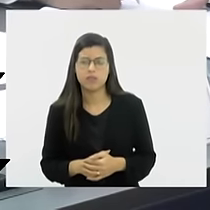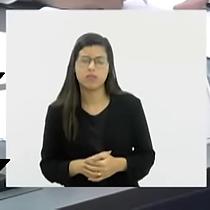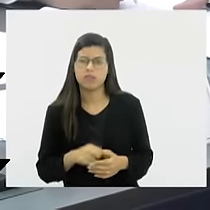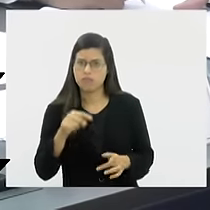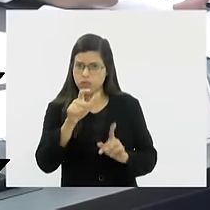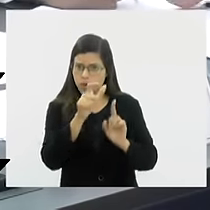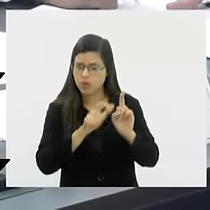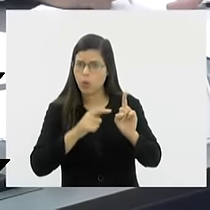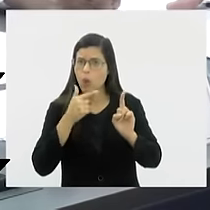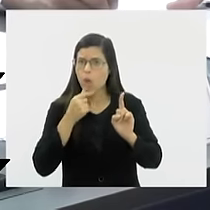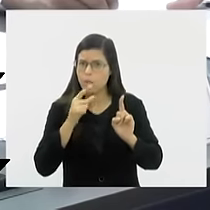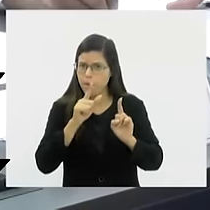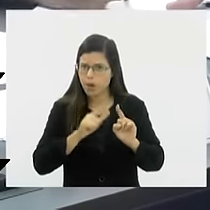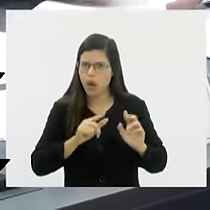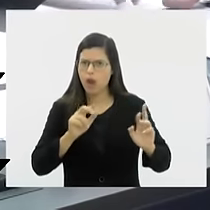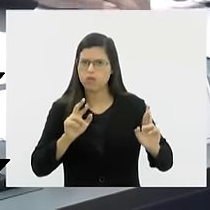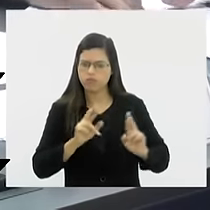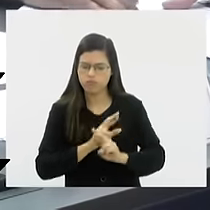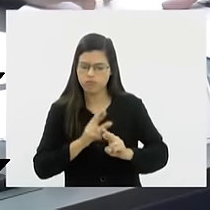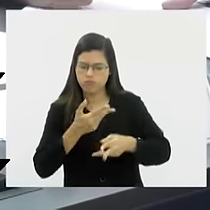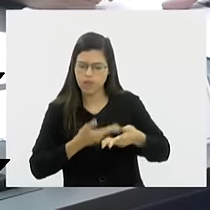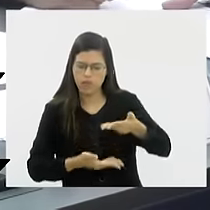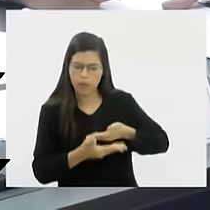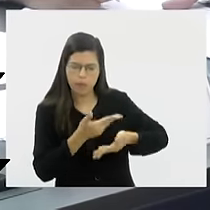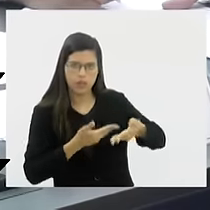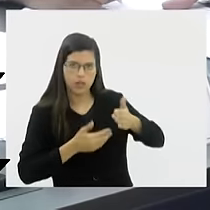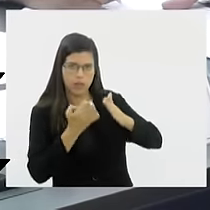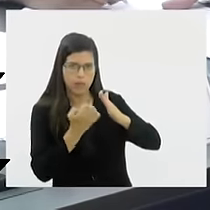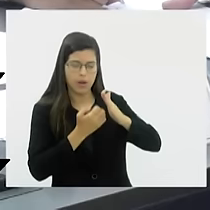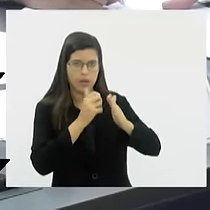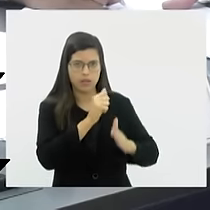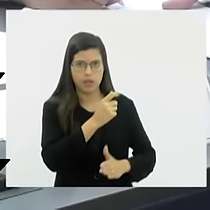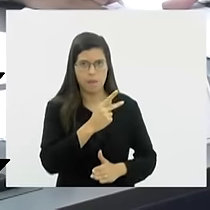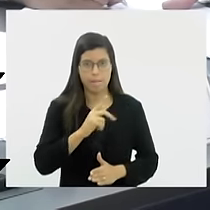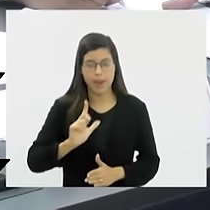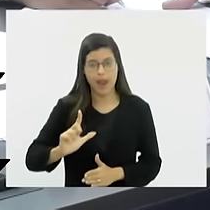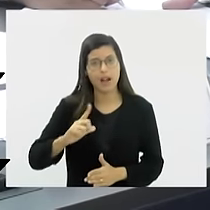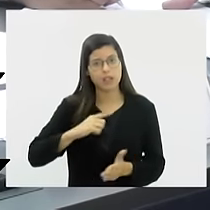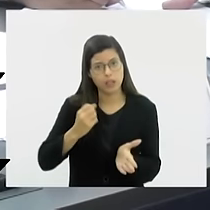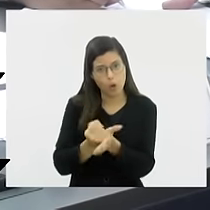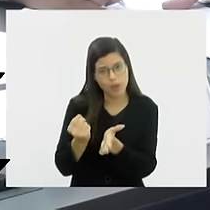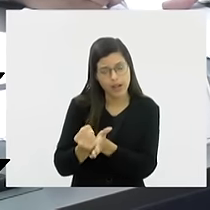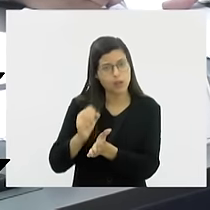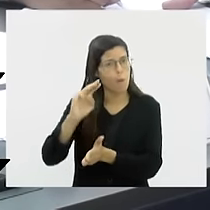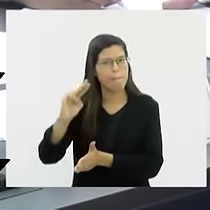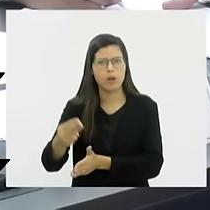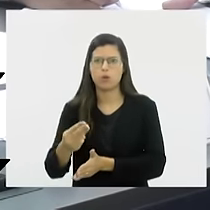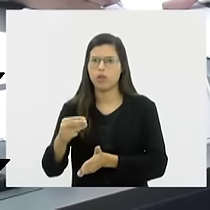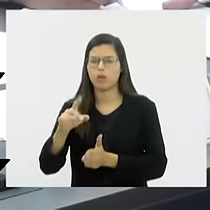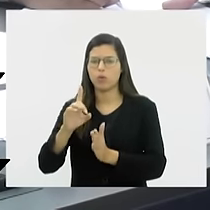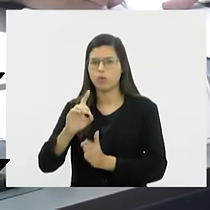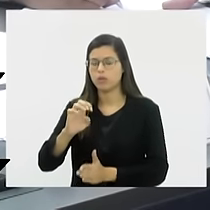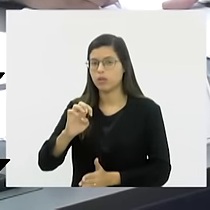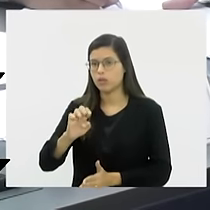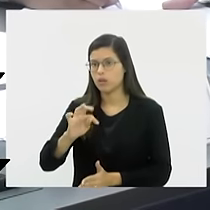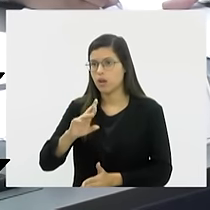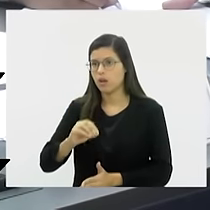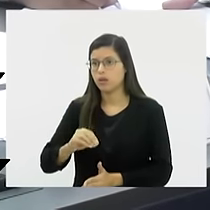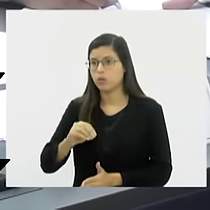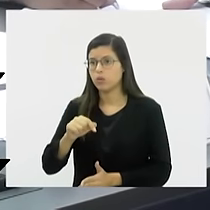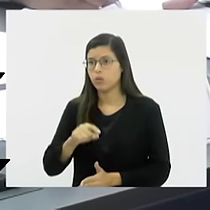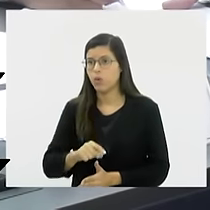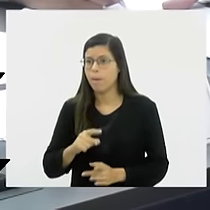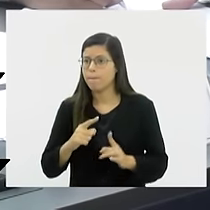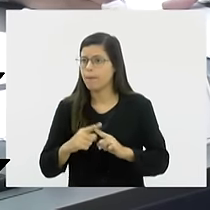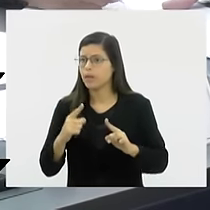a relação, sim, o intermediário da empresa PL, que tem um contrato milionário com o Detro. O senhor Oassi, para que todos saibam, não consta em nenhum contrato